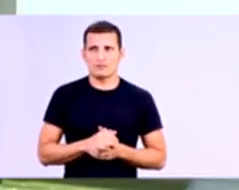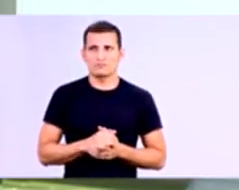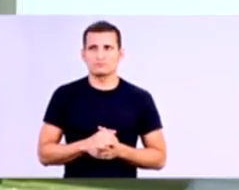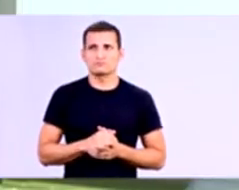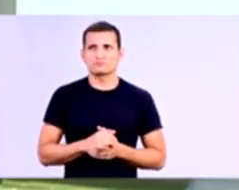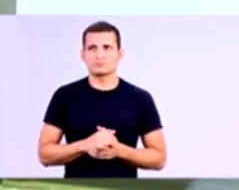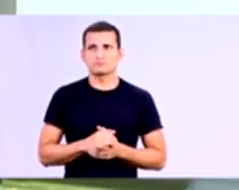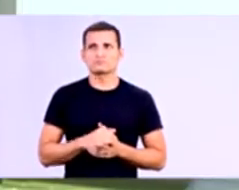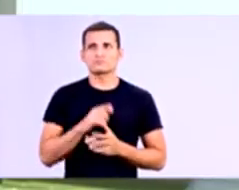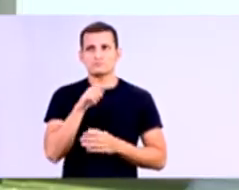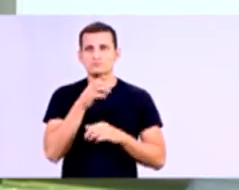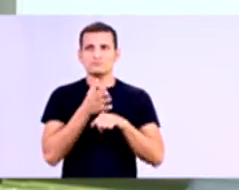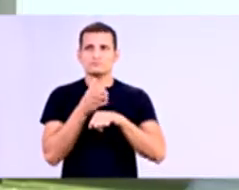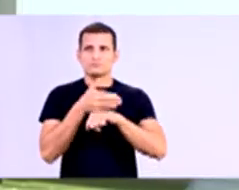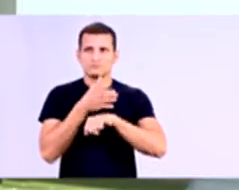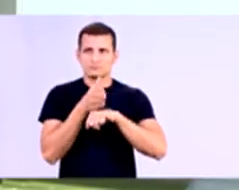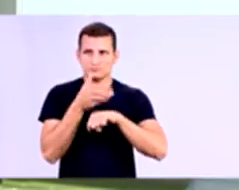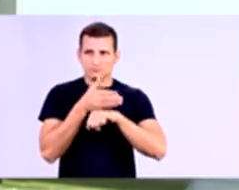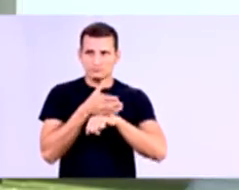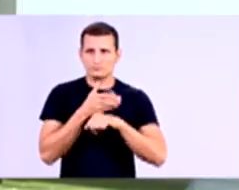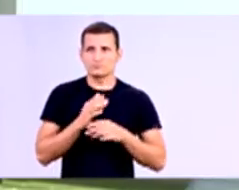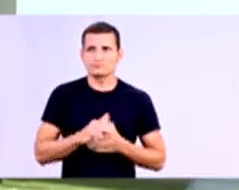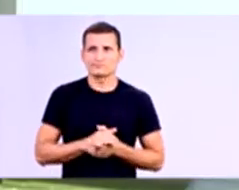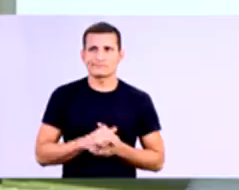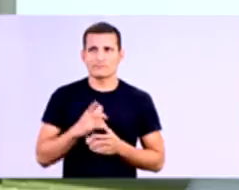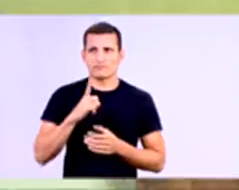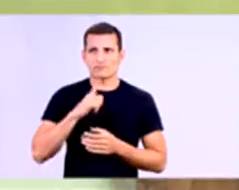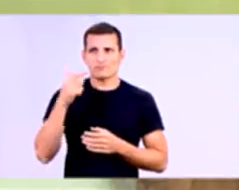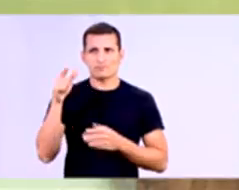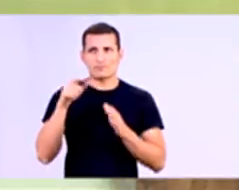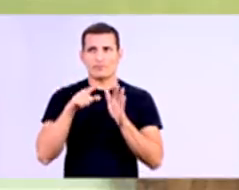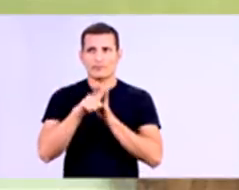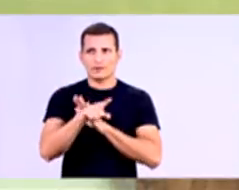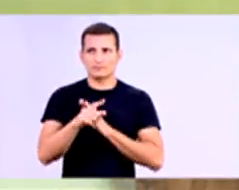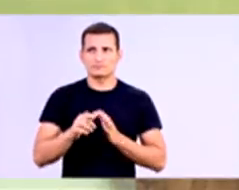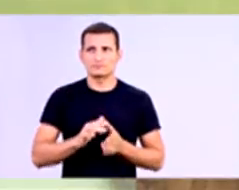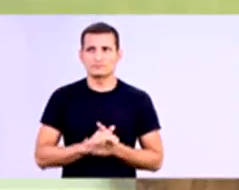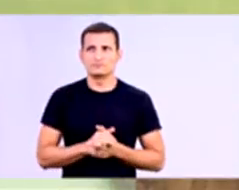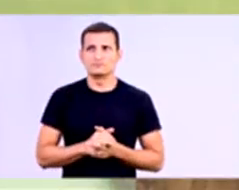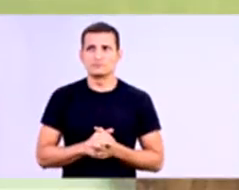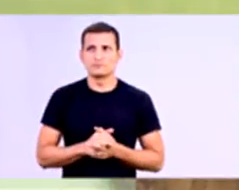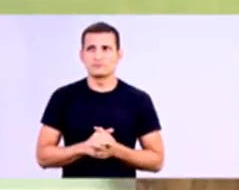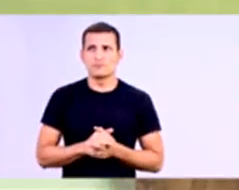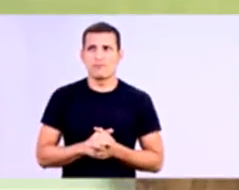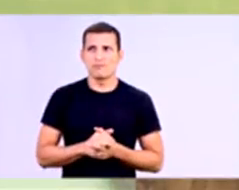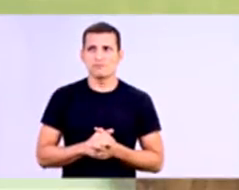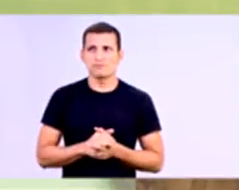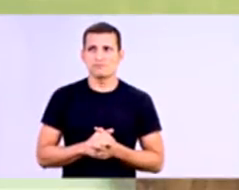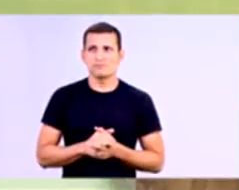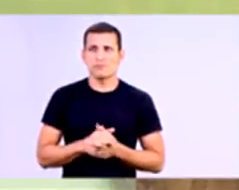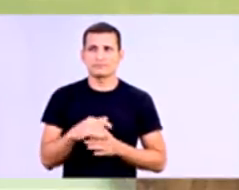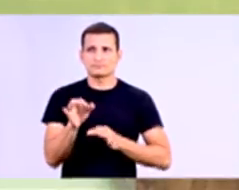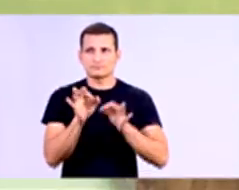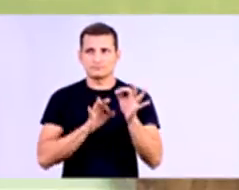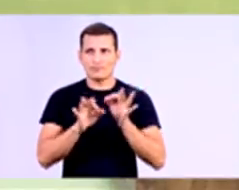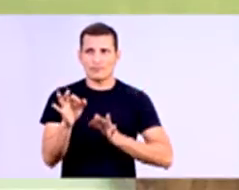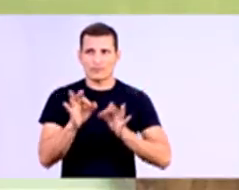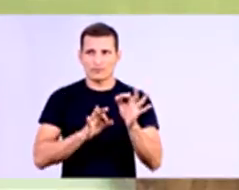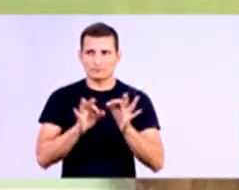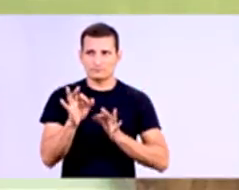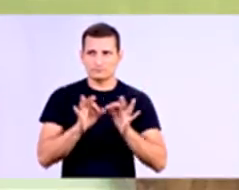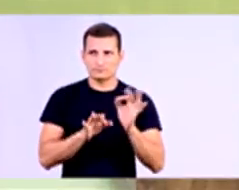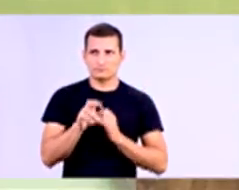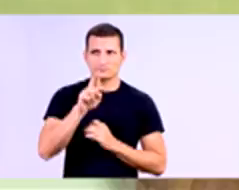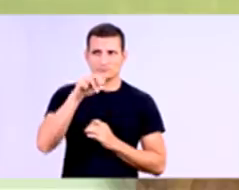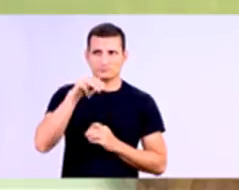essa questão da acessibilidade. Temos uma outra pergunta aqui. Hoje tá bom. Na modelagem